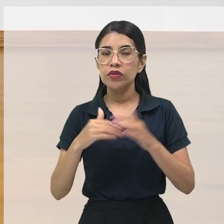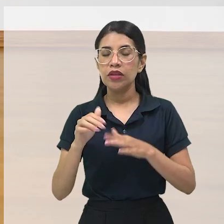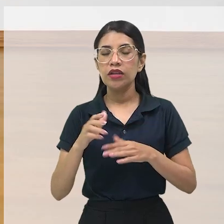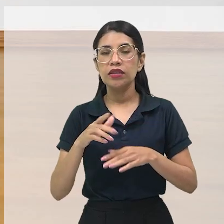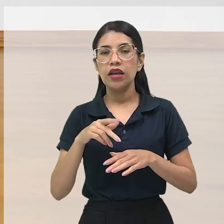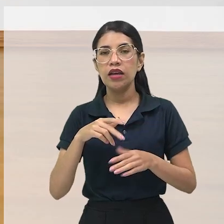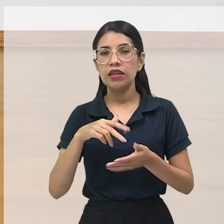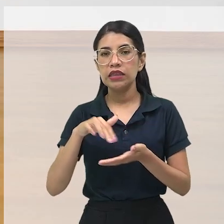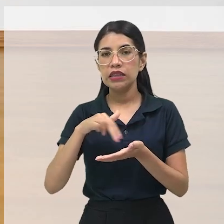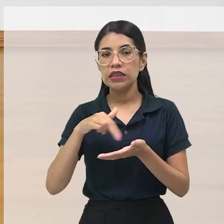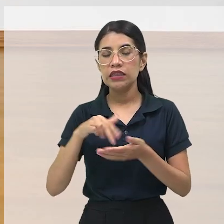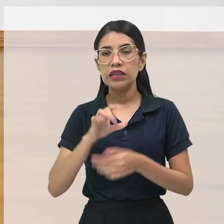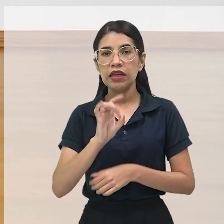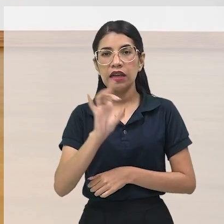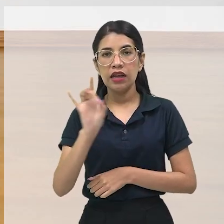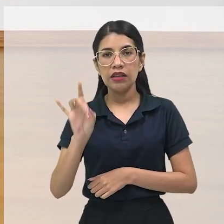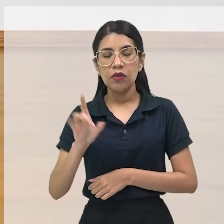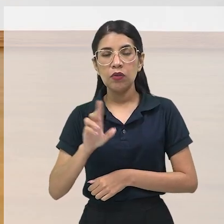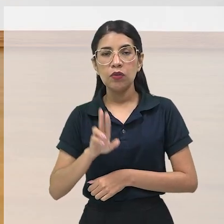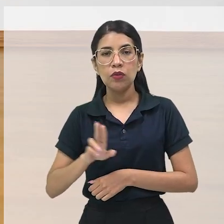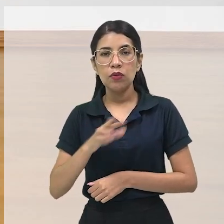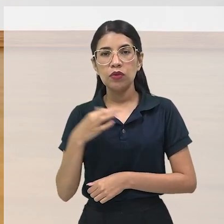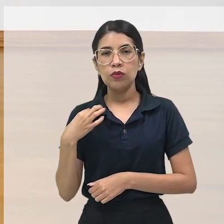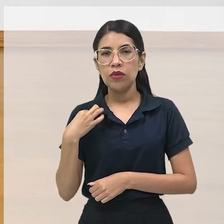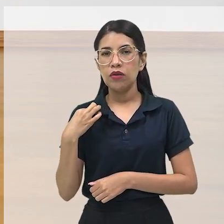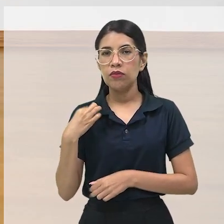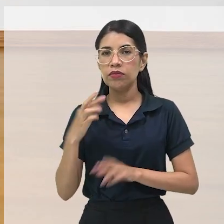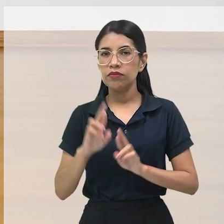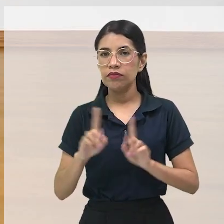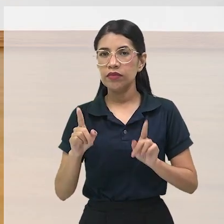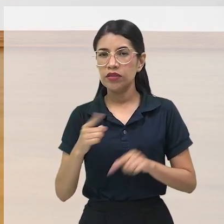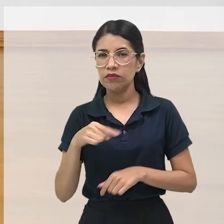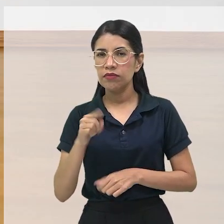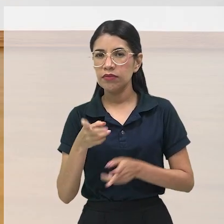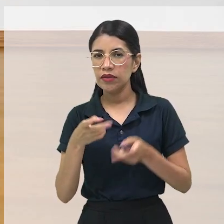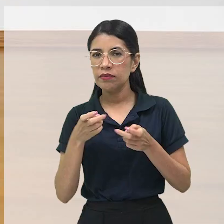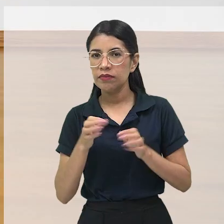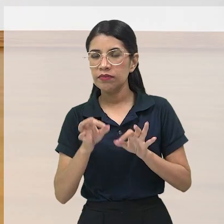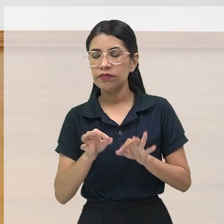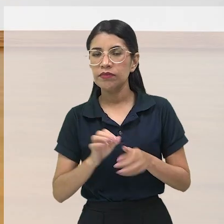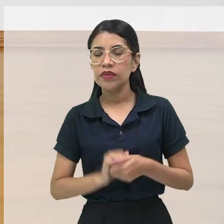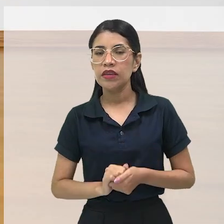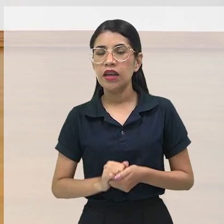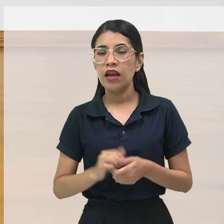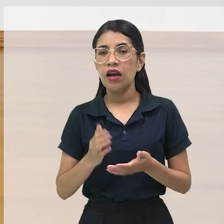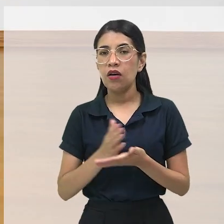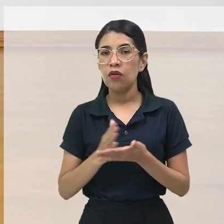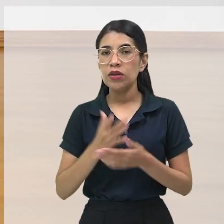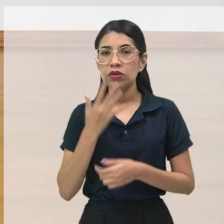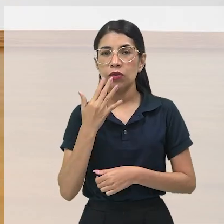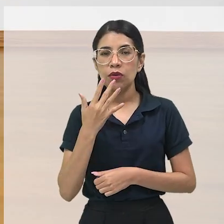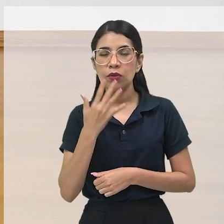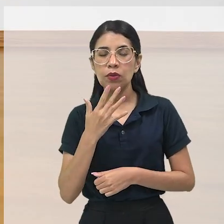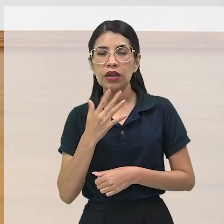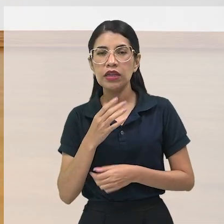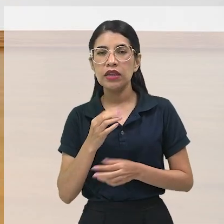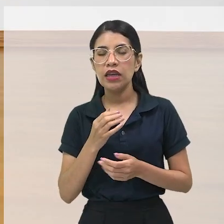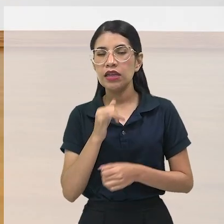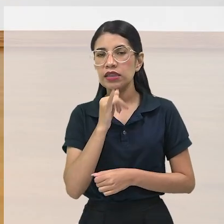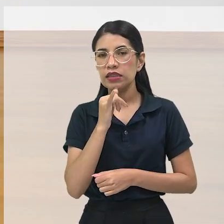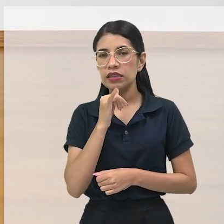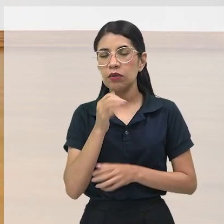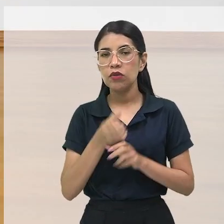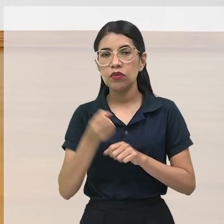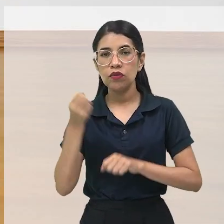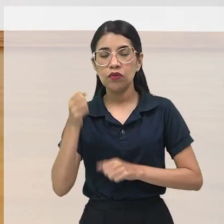cada um tá com uma roupa diferente. Vocês não perceberam? Tem umas roupas que são bem coloridas, tipo a do frevo, né?